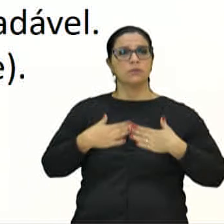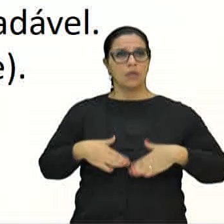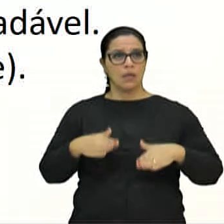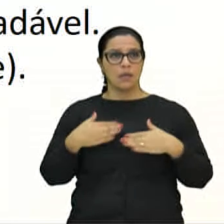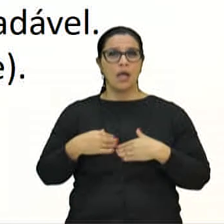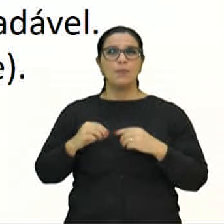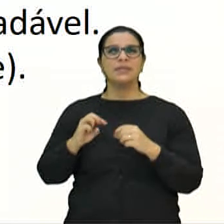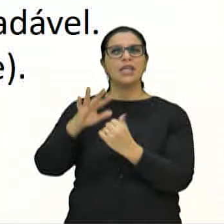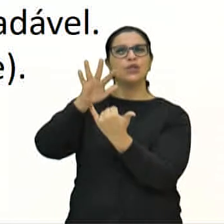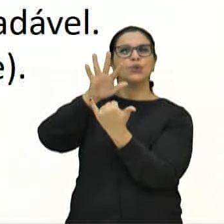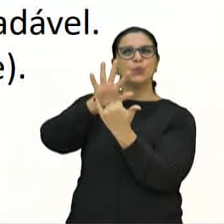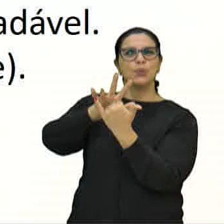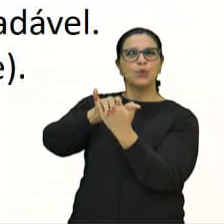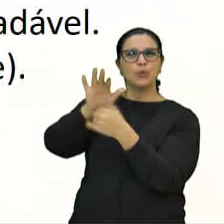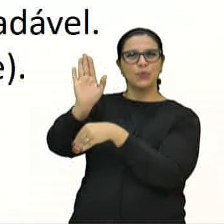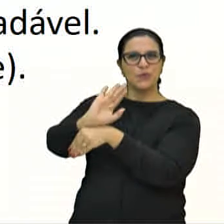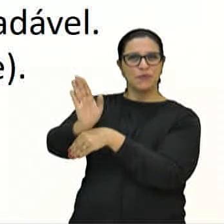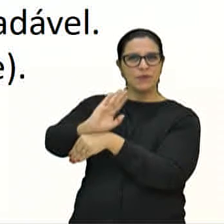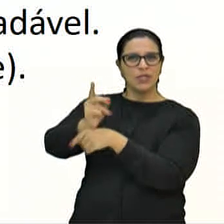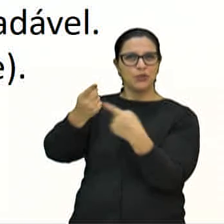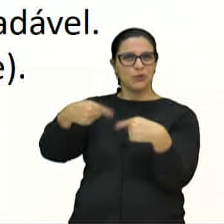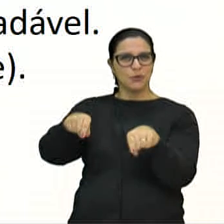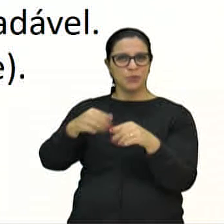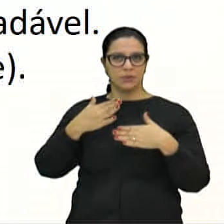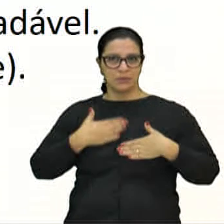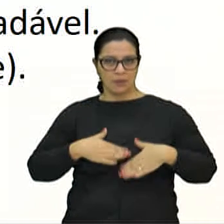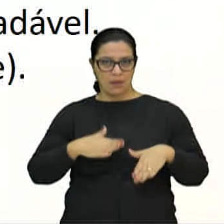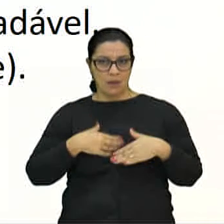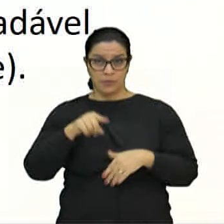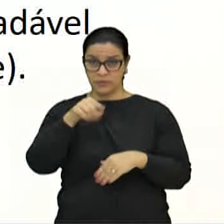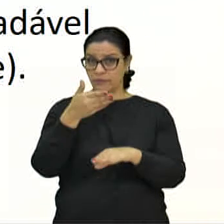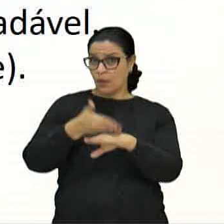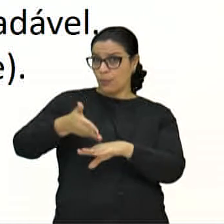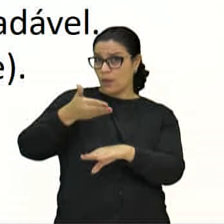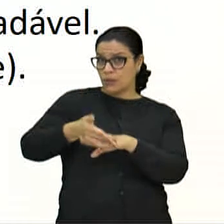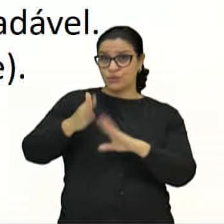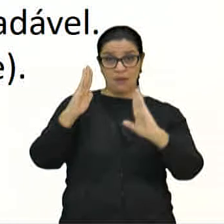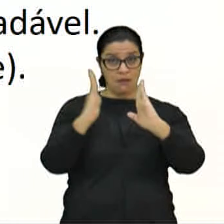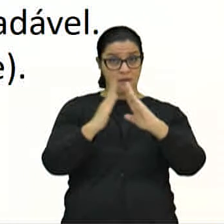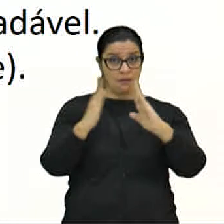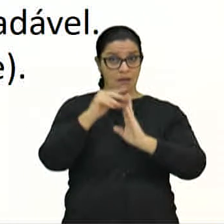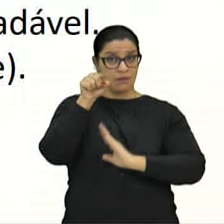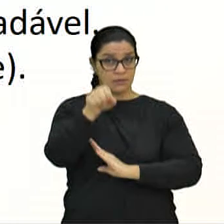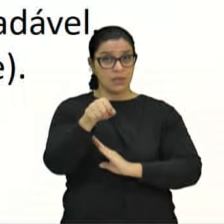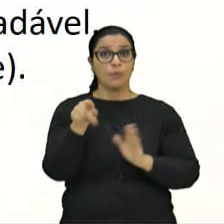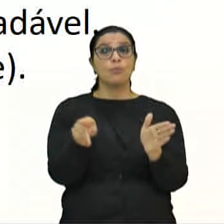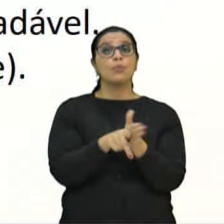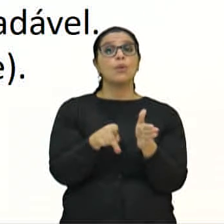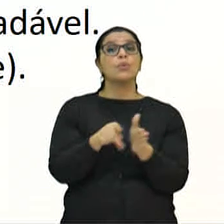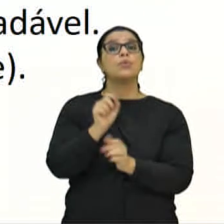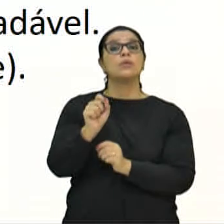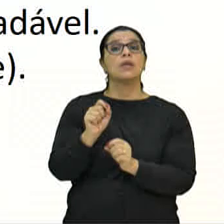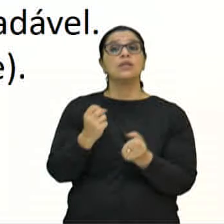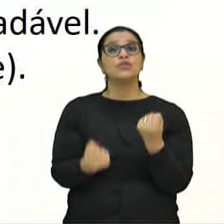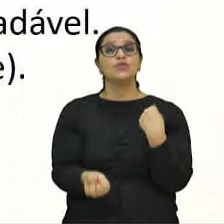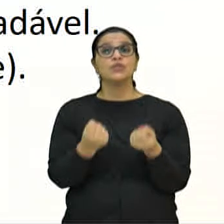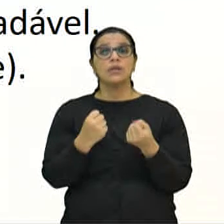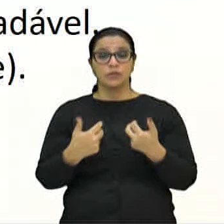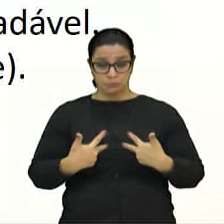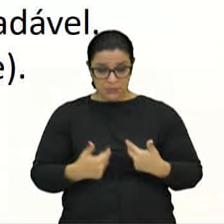uma sugestão de vídeo que tem umas músicas calmas, então através dessa música vocês vão estar fazendo uma prática de ginástica